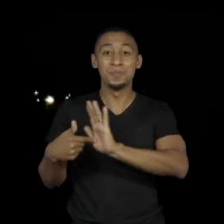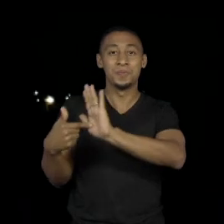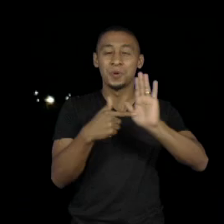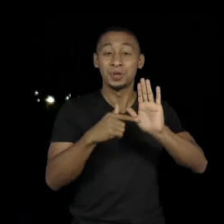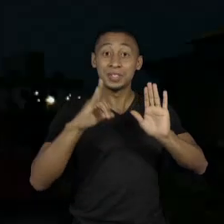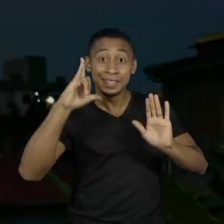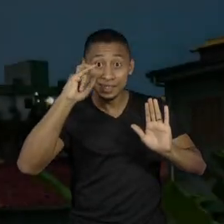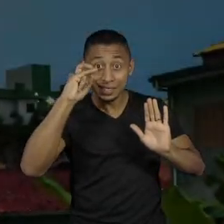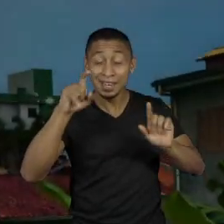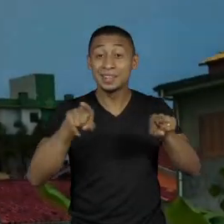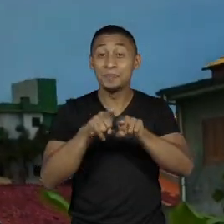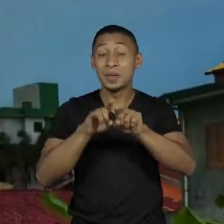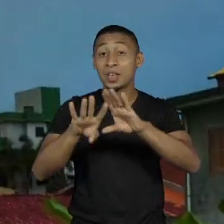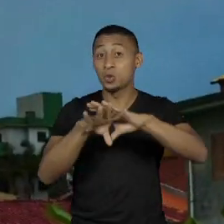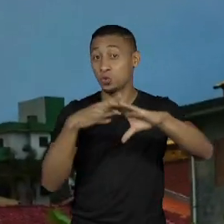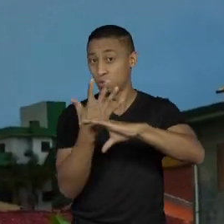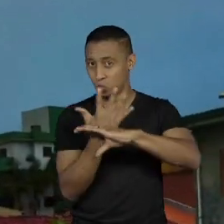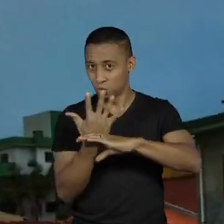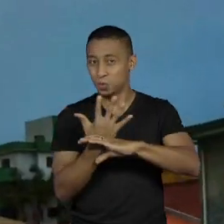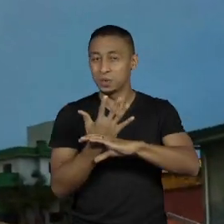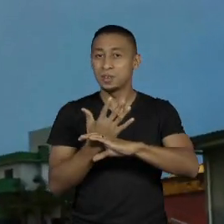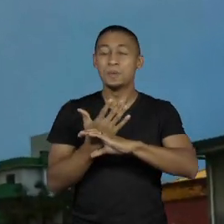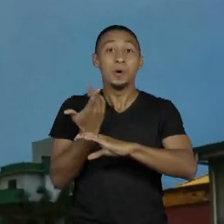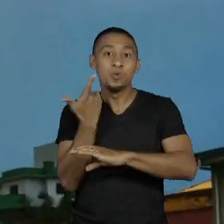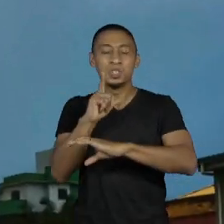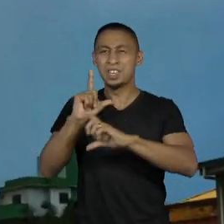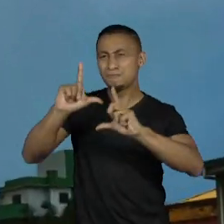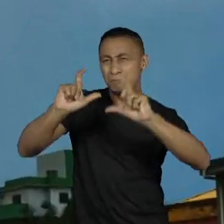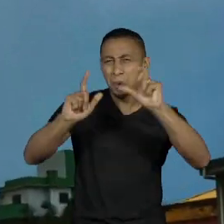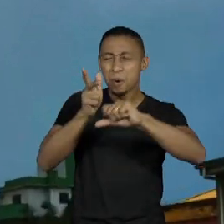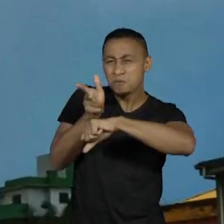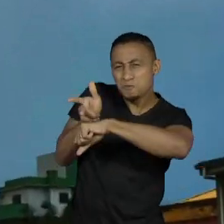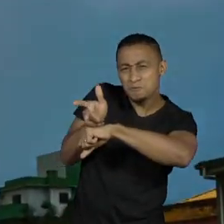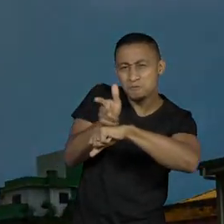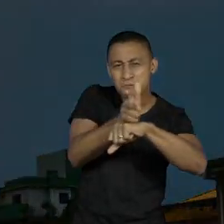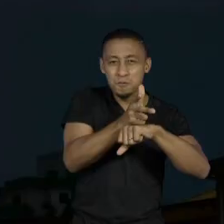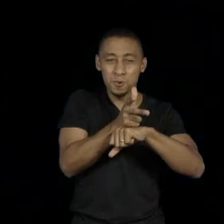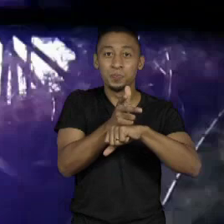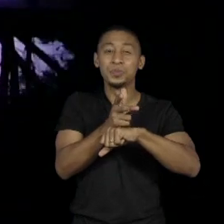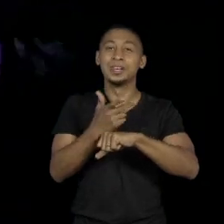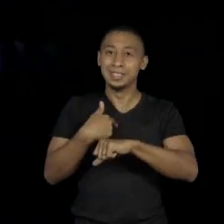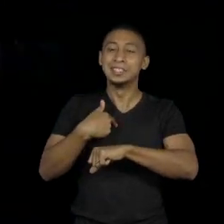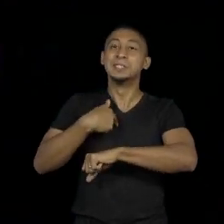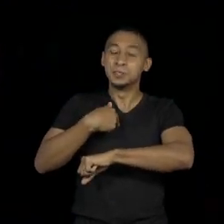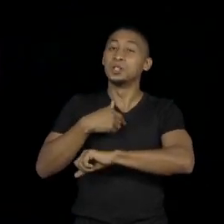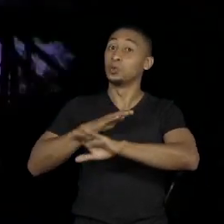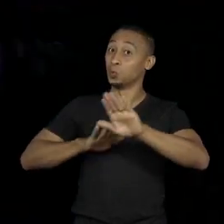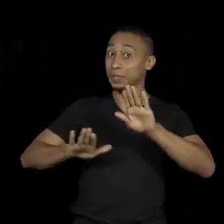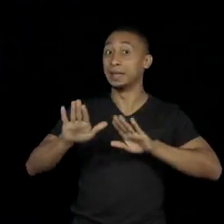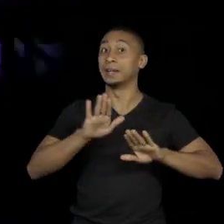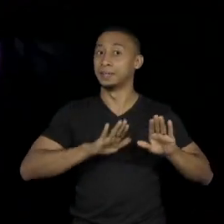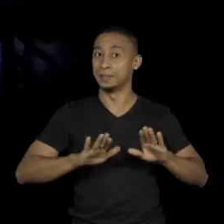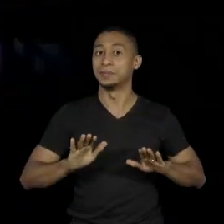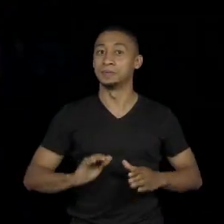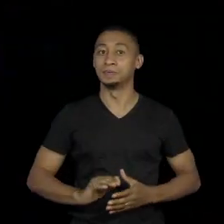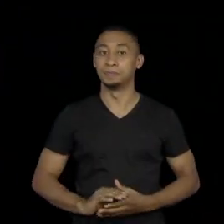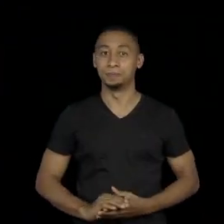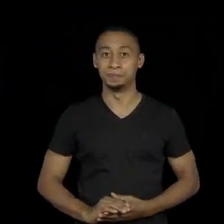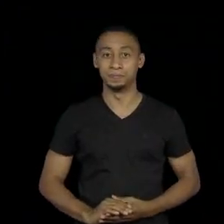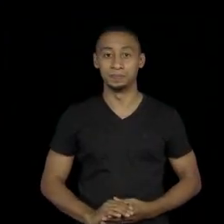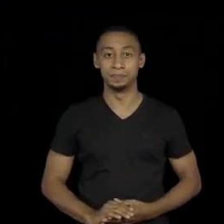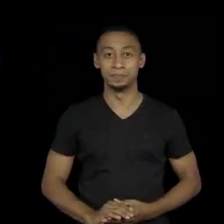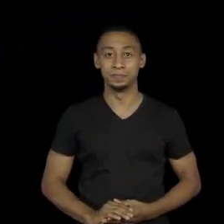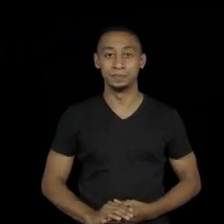Instagram e YouTube. Para registrar toda essa beleza, Gabriel toma muito cuidado.